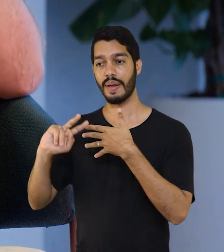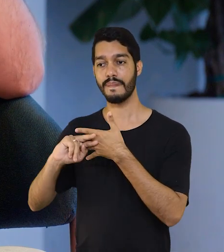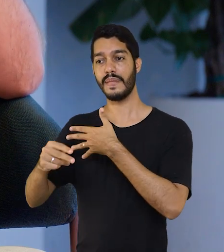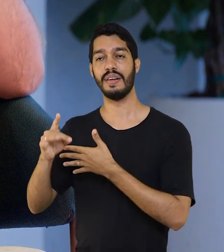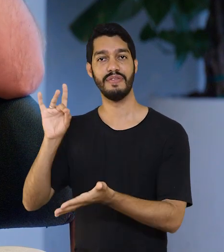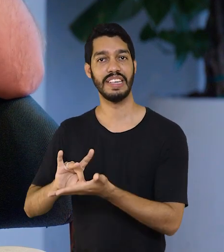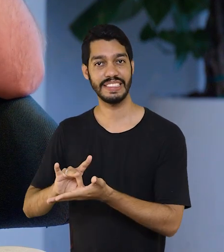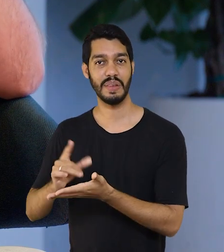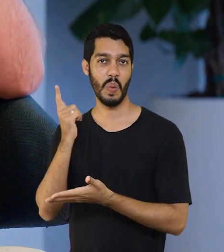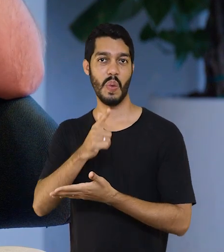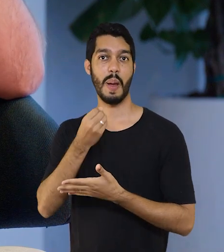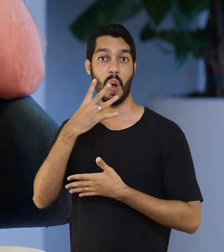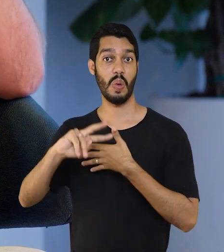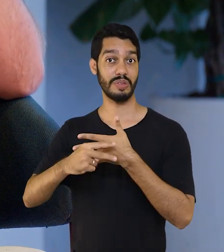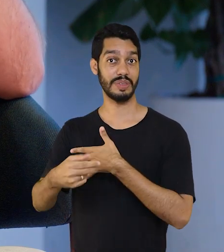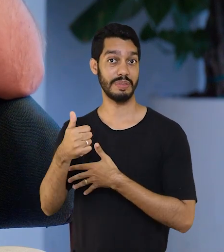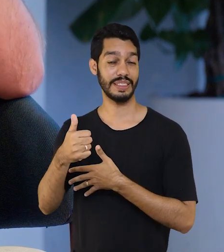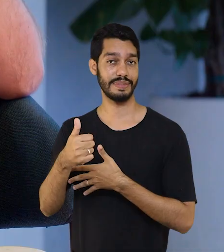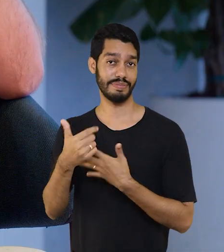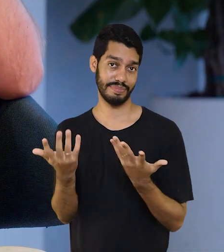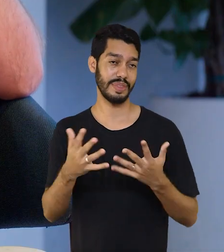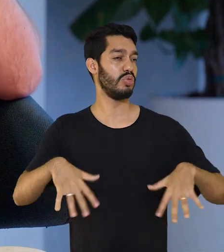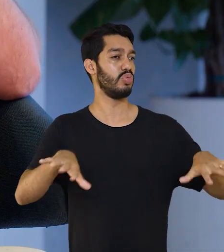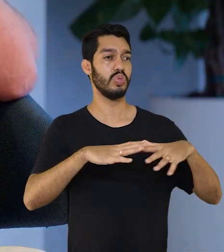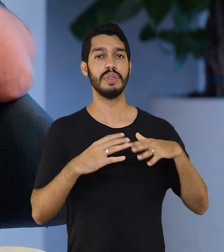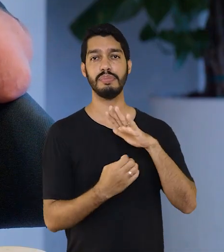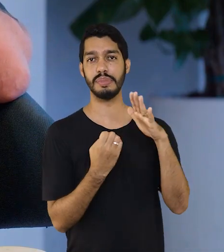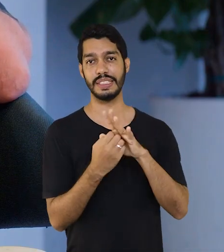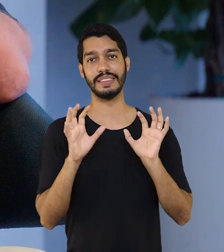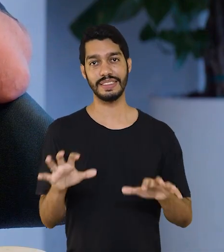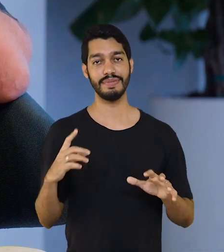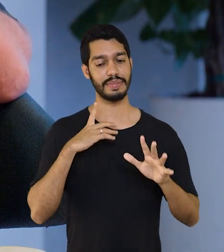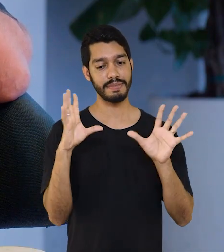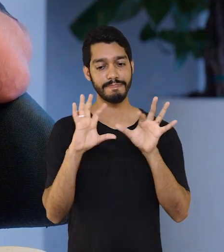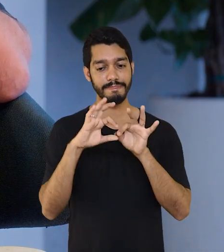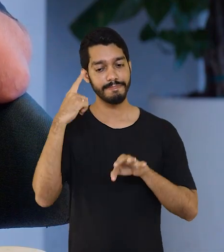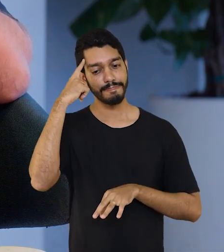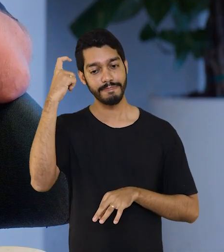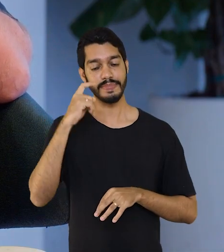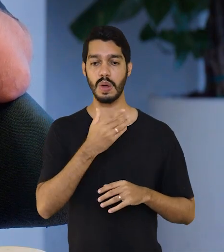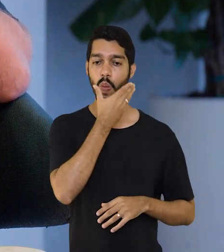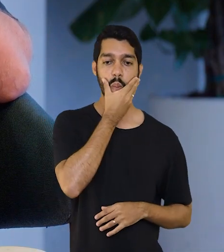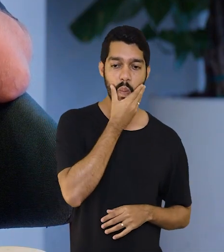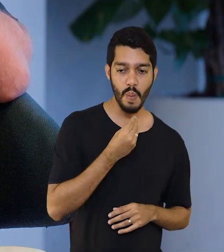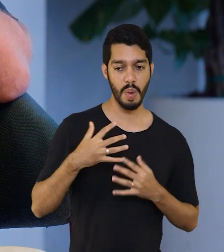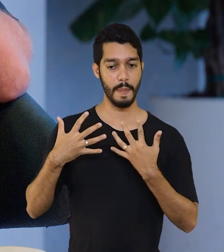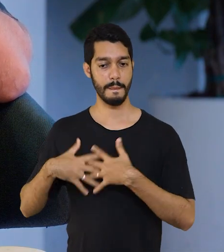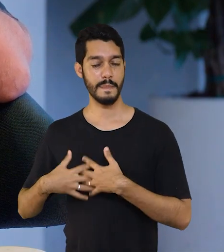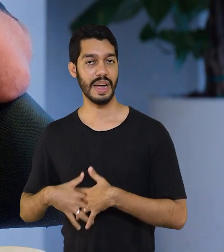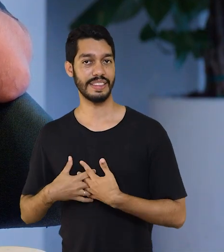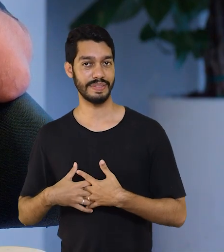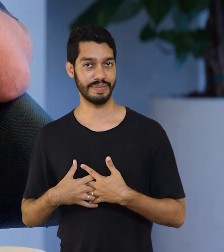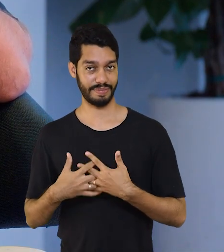geram algum resultado. E, em geral, todas elas caminham nesse lugar da união entre homem e máquina. E menos